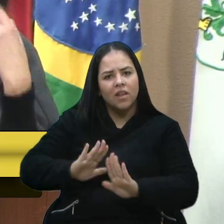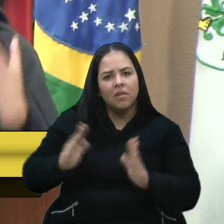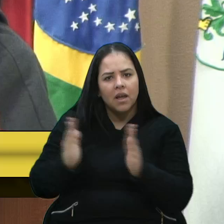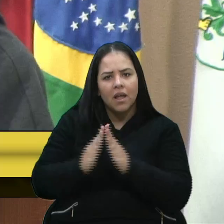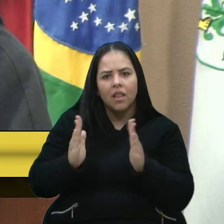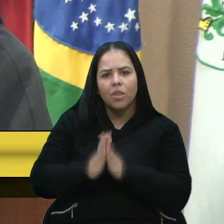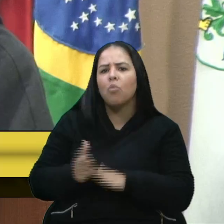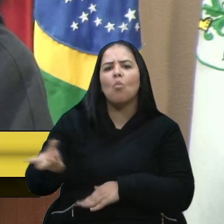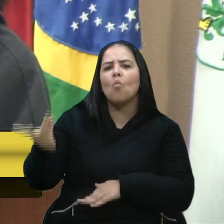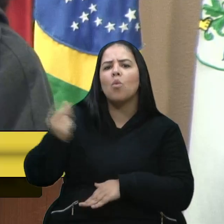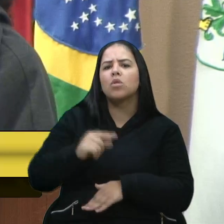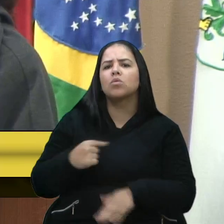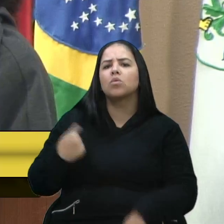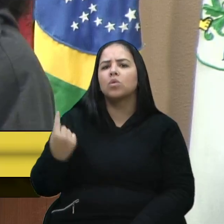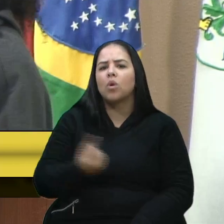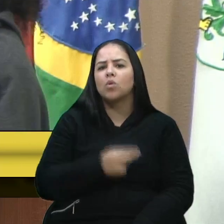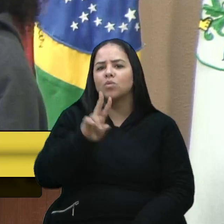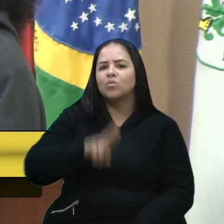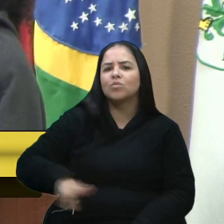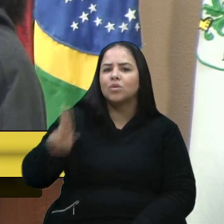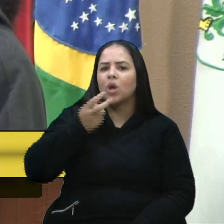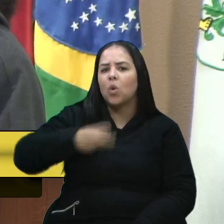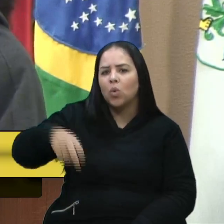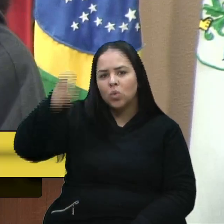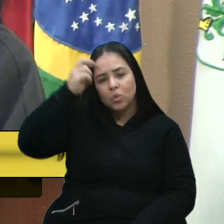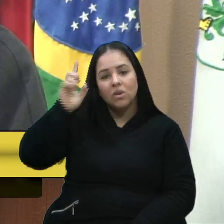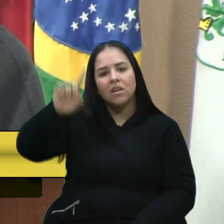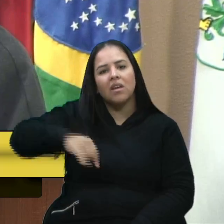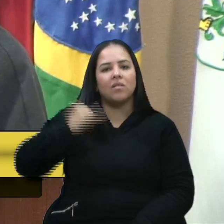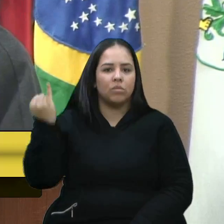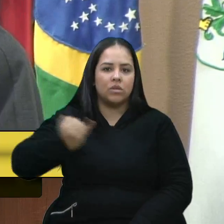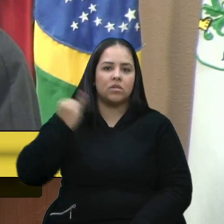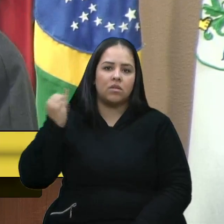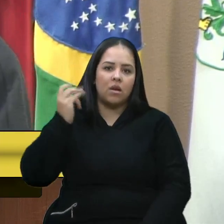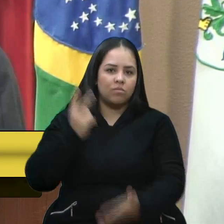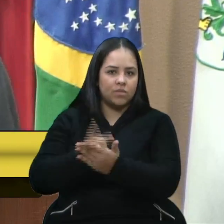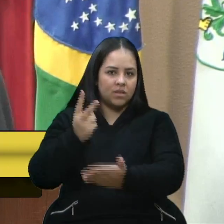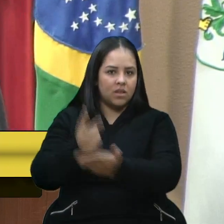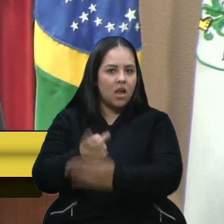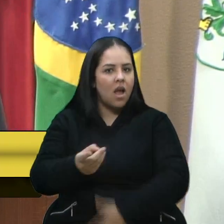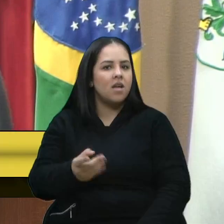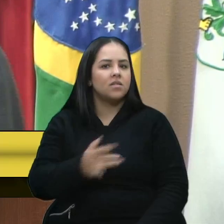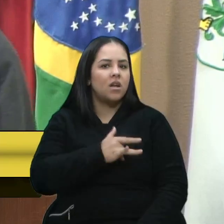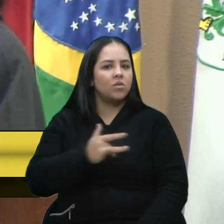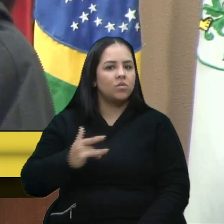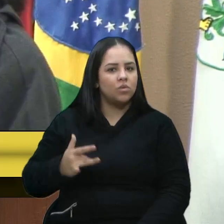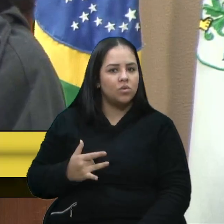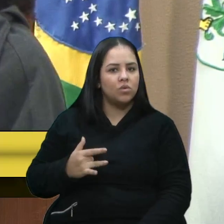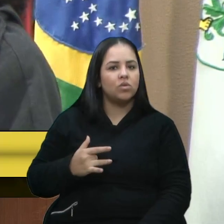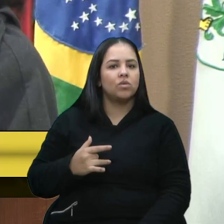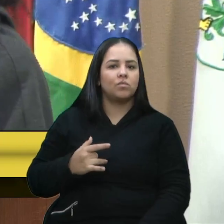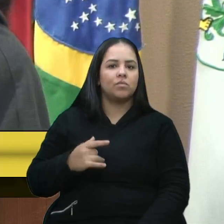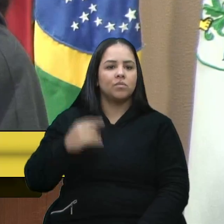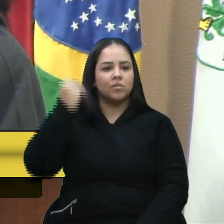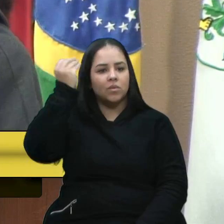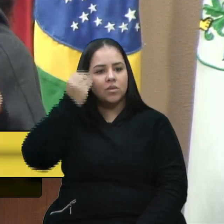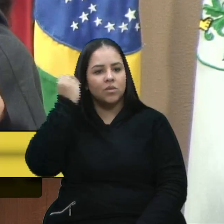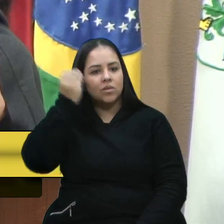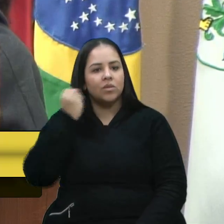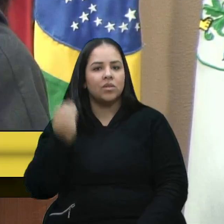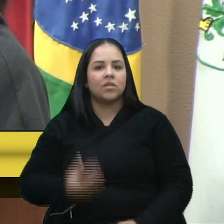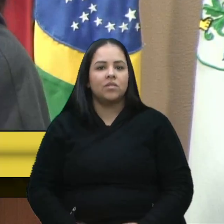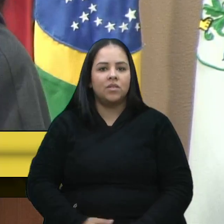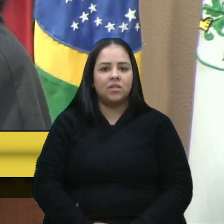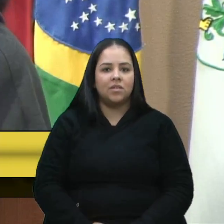de cultura foi importante, inclusive, para o mantimento da nossa saúde psicológica. Então, a cultura, ela tem